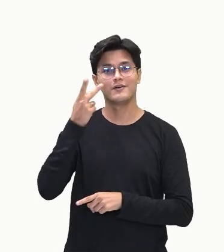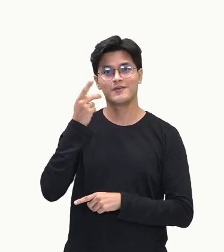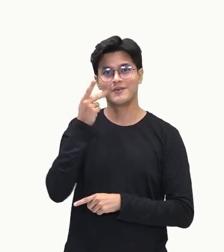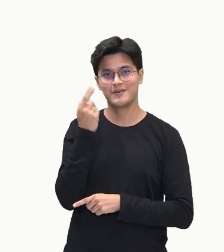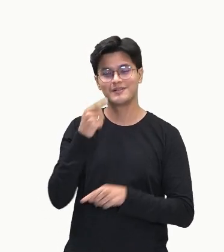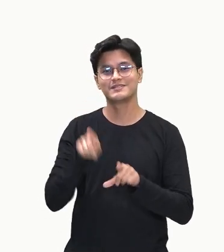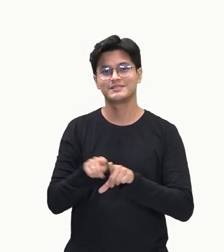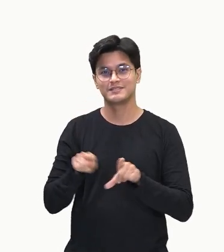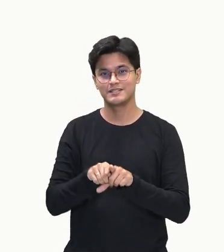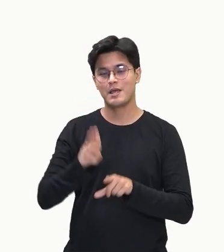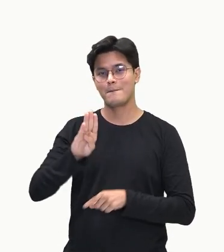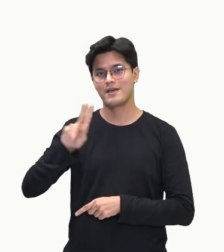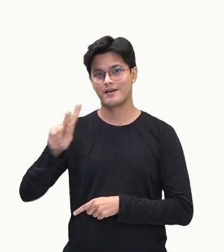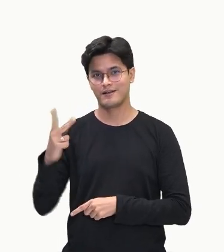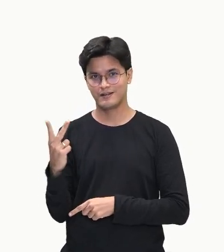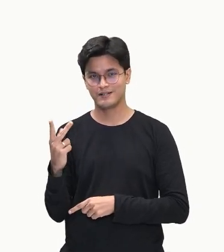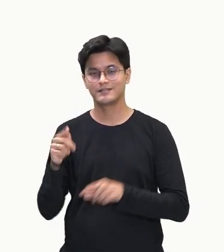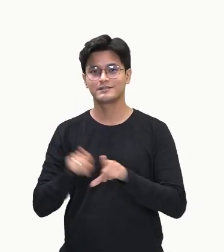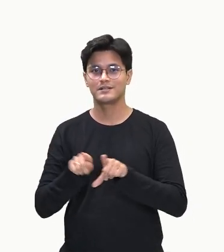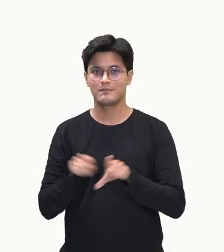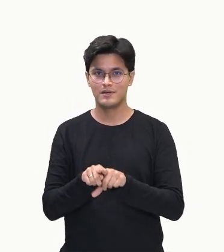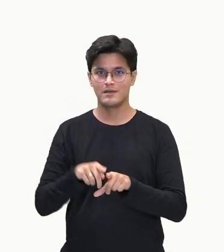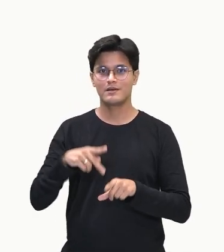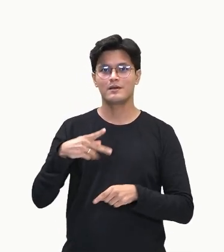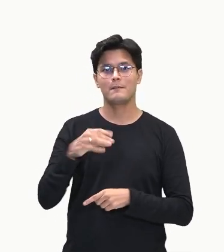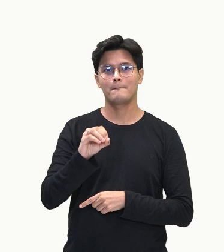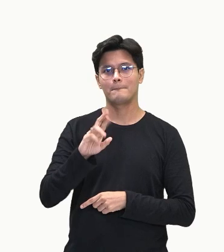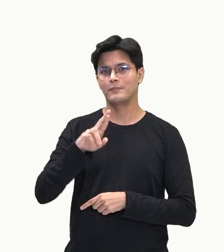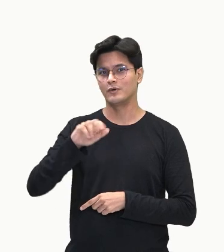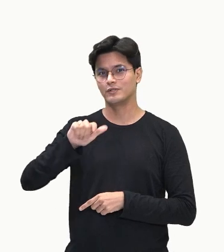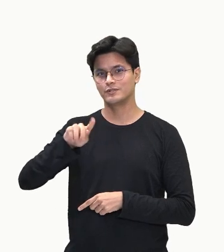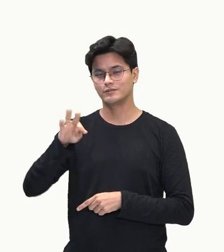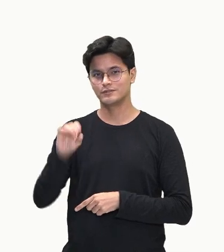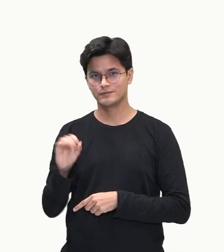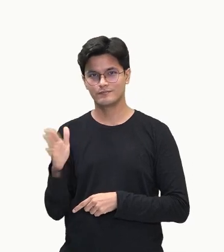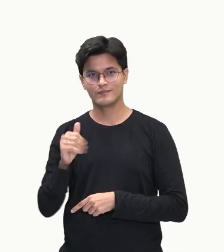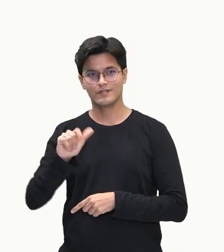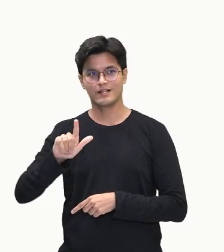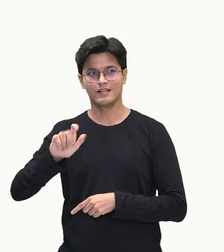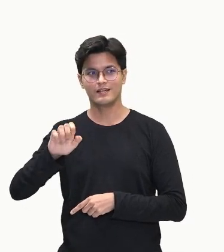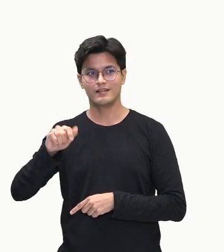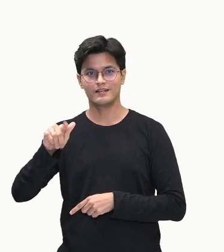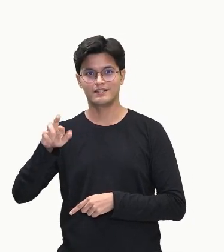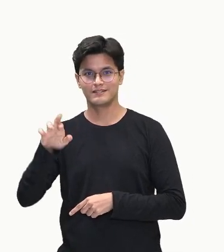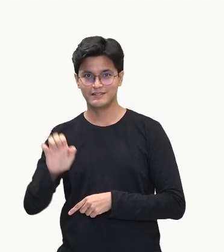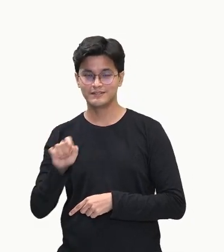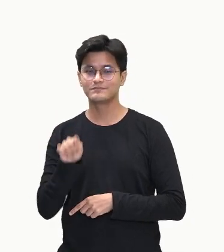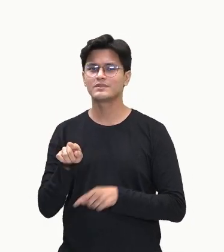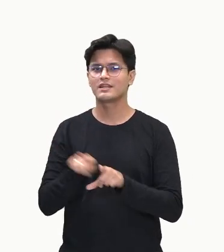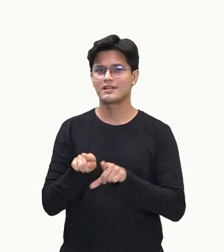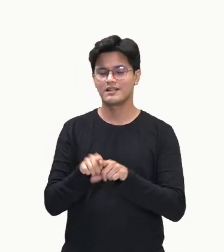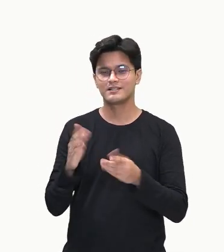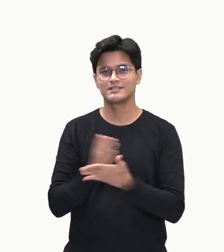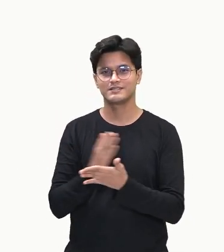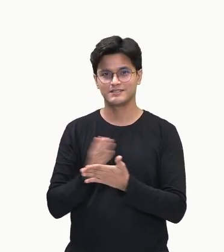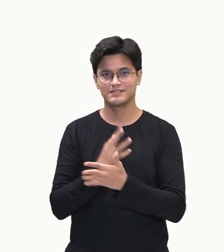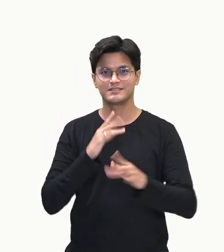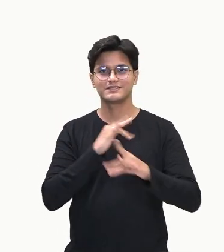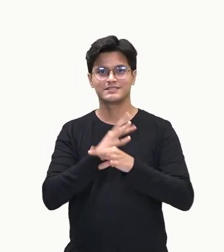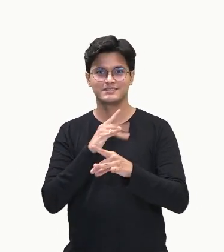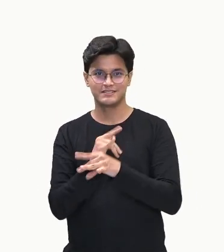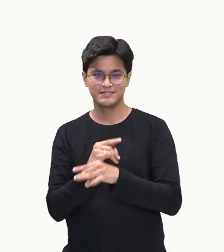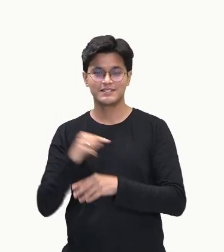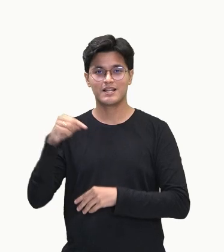aqui Belo Horizonte, Porto Alegre e algumas outras cidades que a gente pode estar verificando dentro